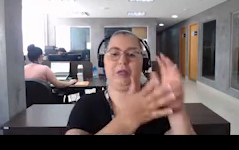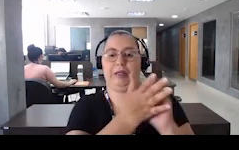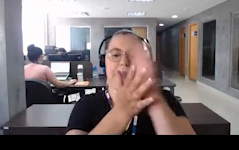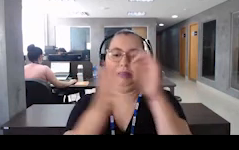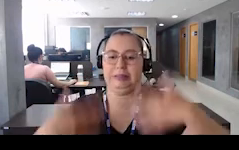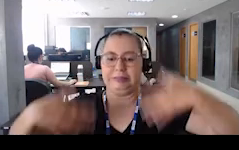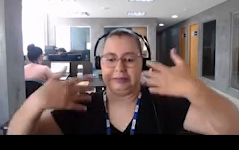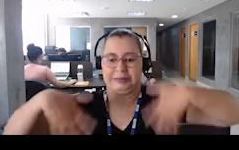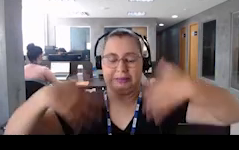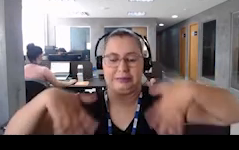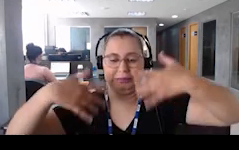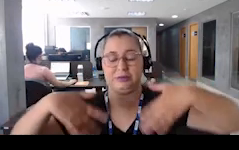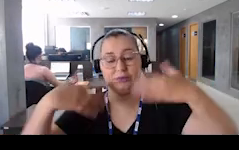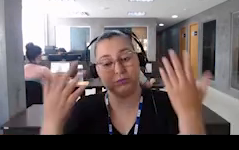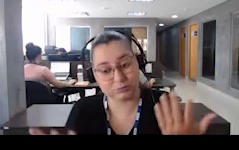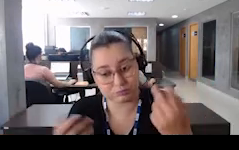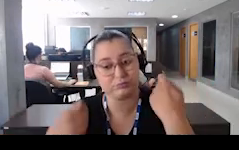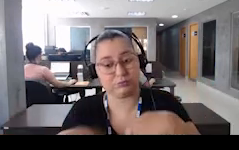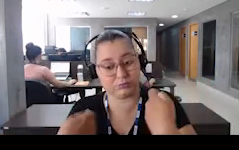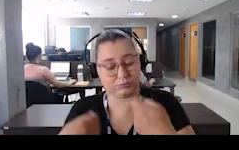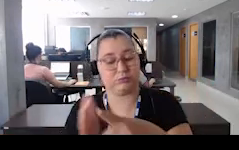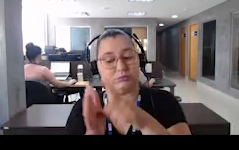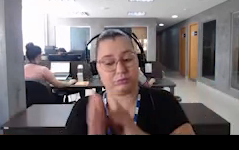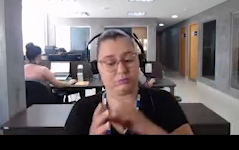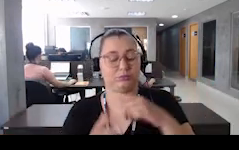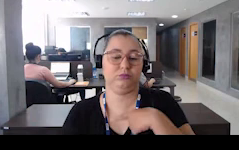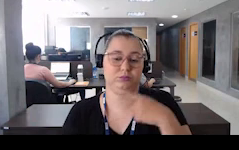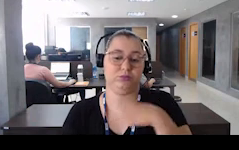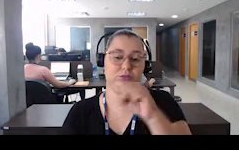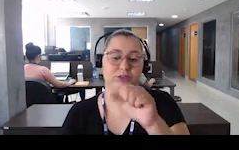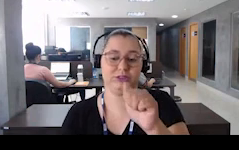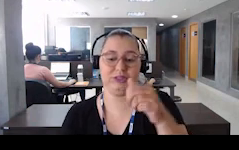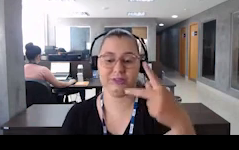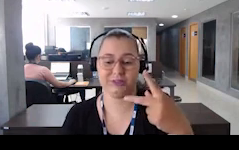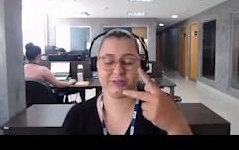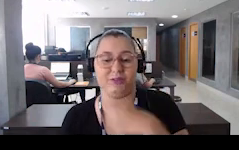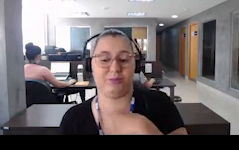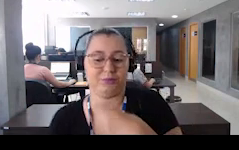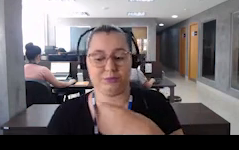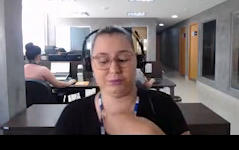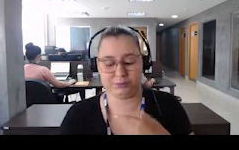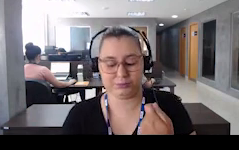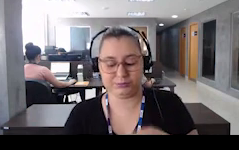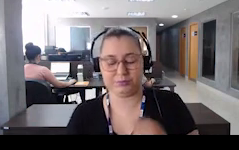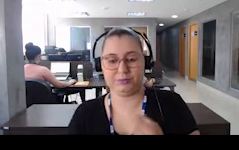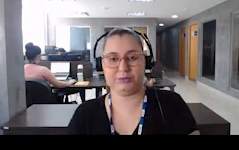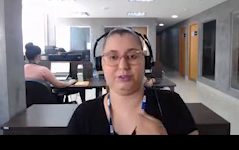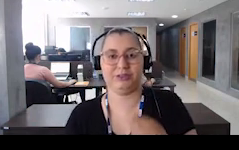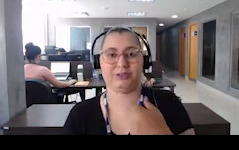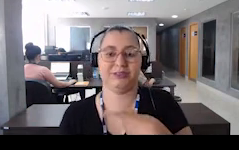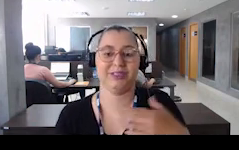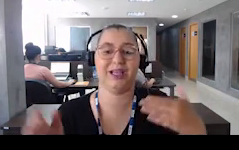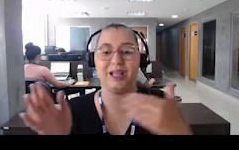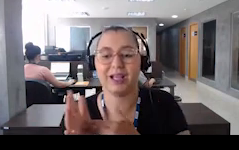bem? Então, aqui, ó, a SAP 1 vale 40 pontos, né? Ainda tem as outras duas SAPs. E lembrando que vocês têm até